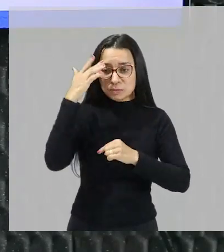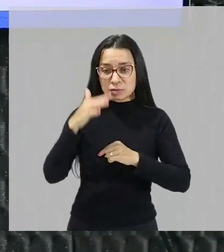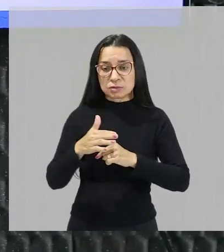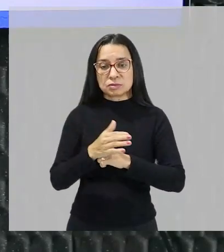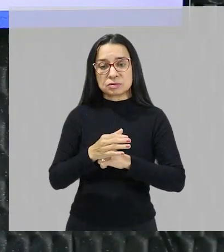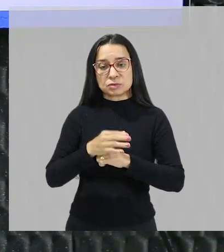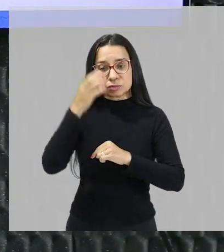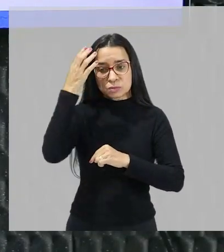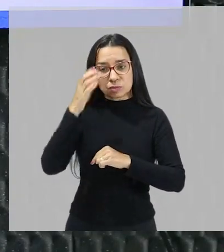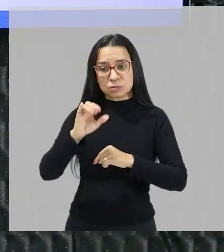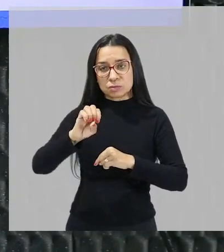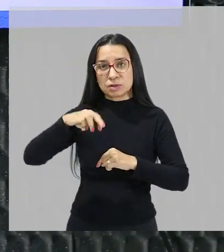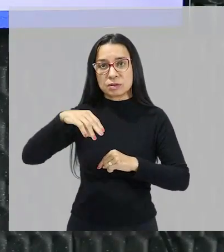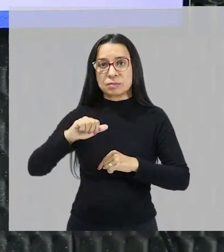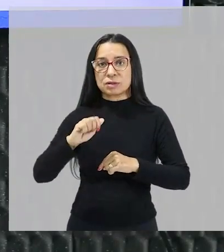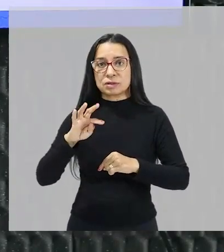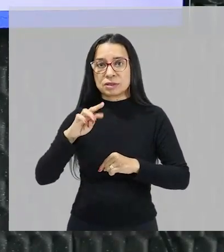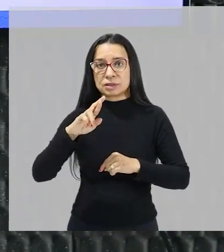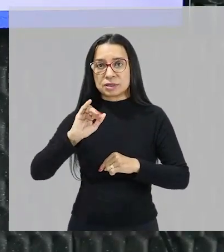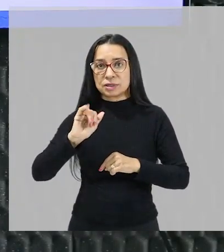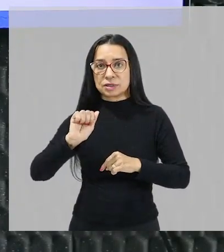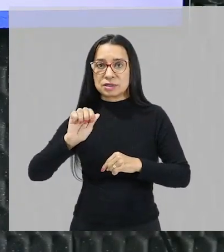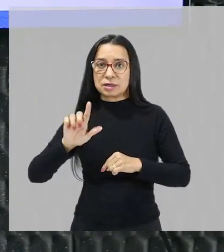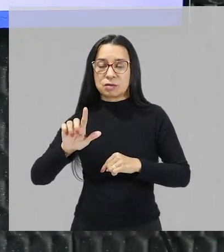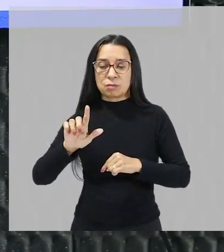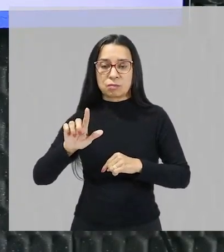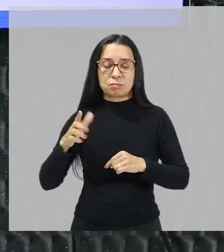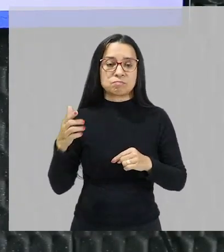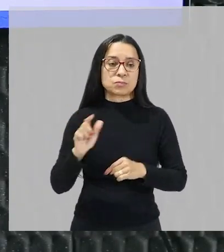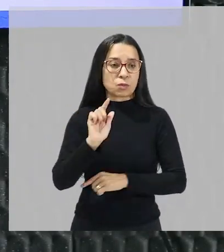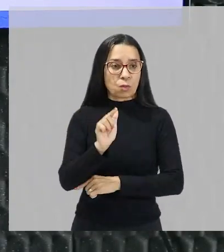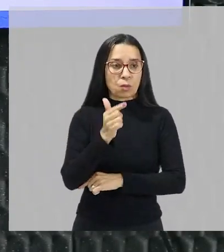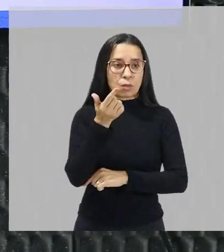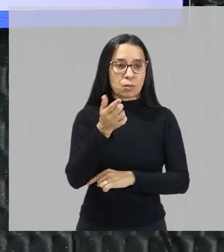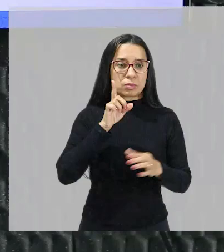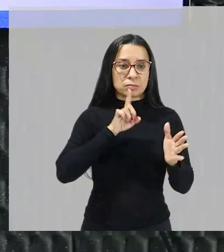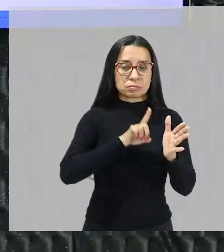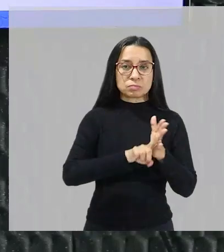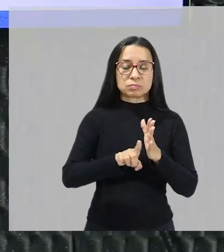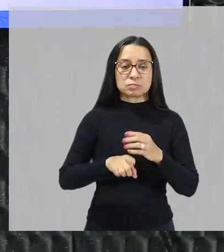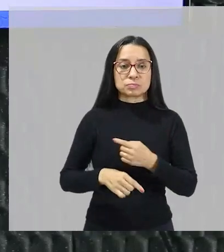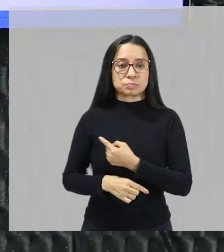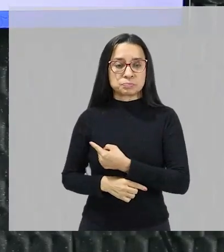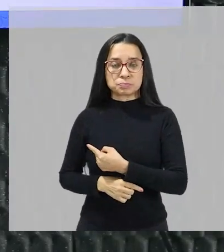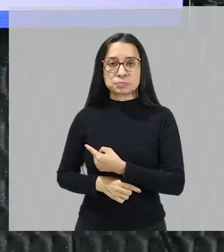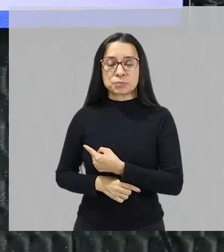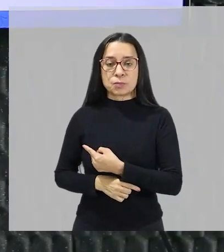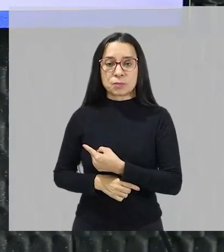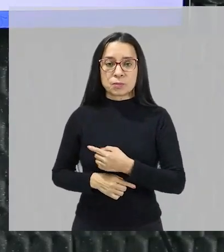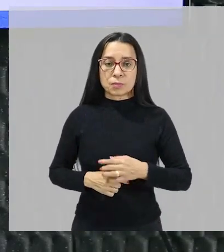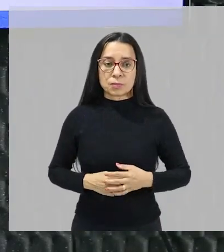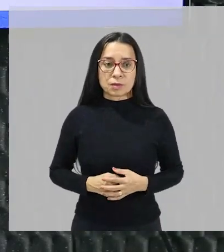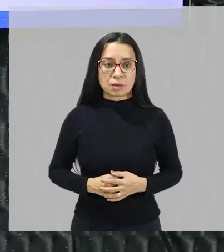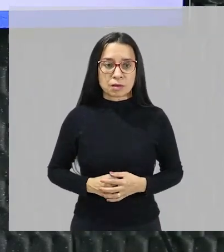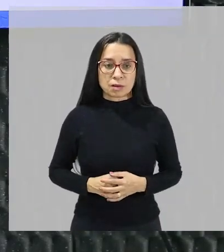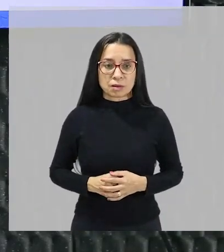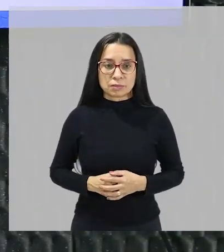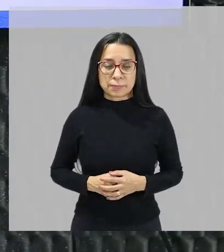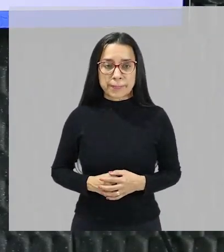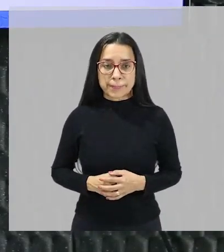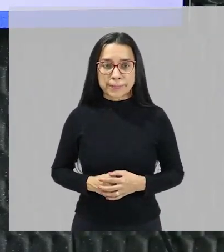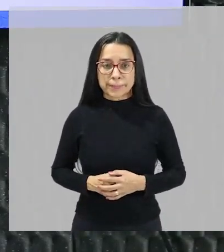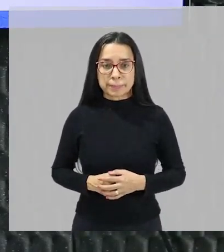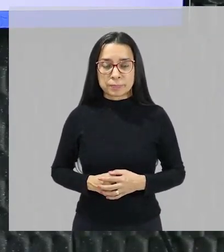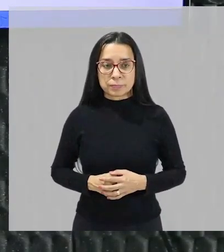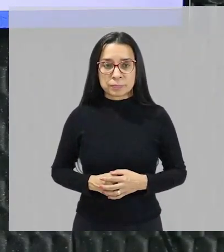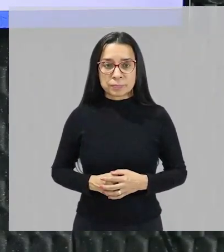imaterial. Fechado? Beleza, vamos lá então. Próxima, Enem PPL. E aí traz assim a África,